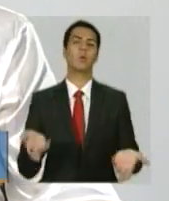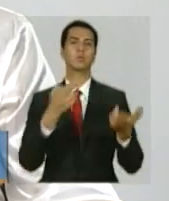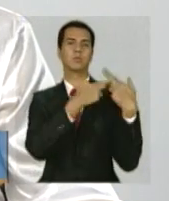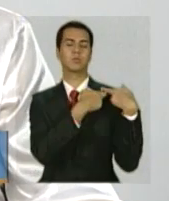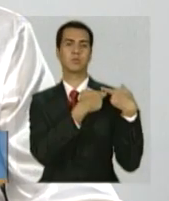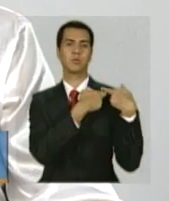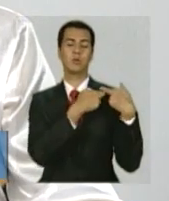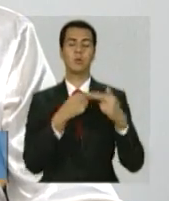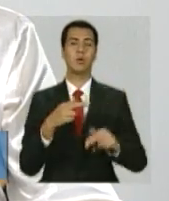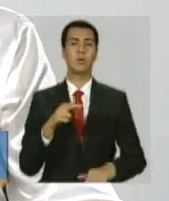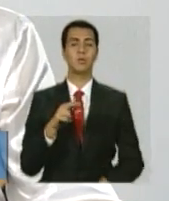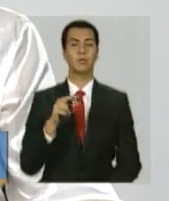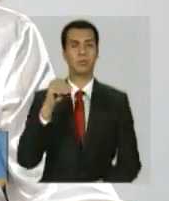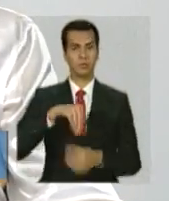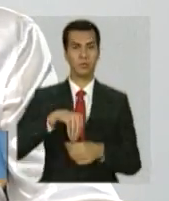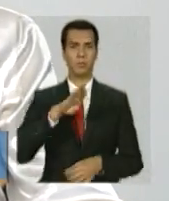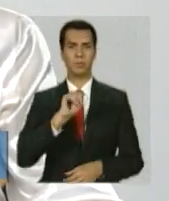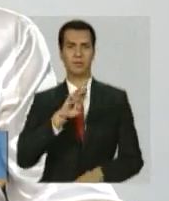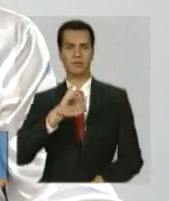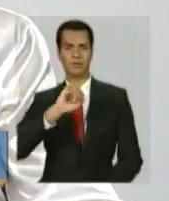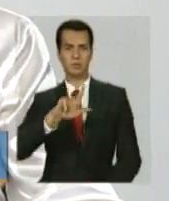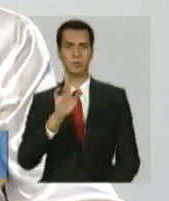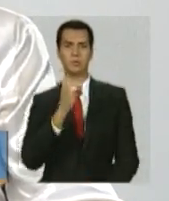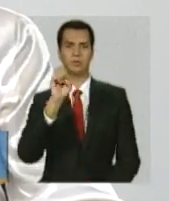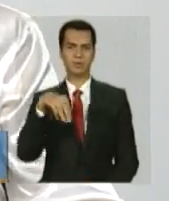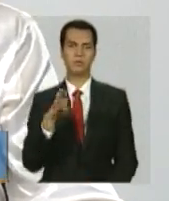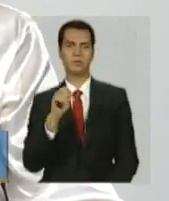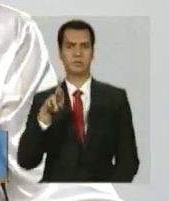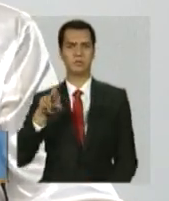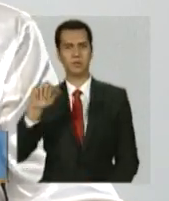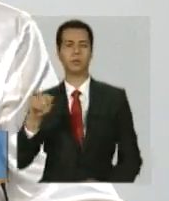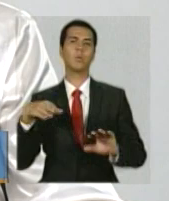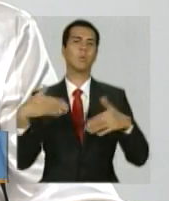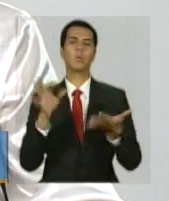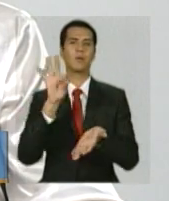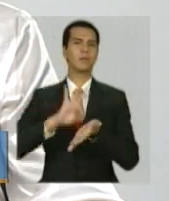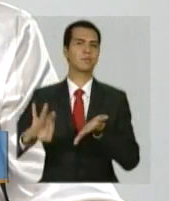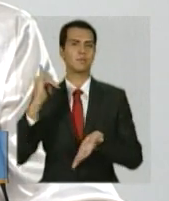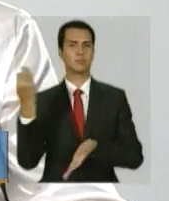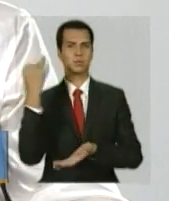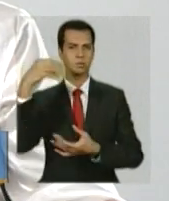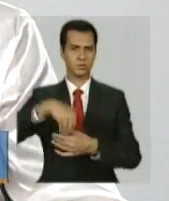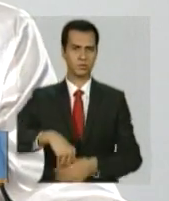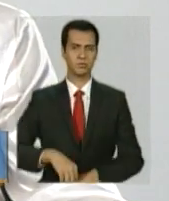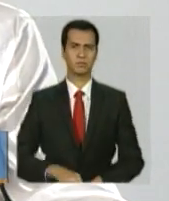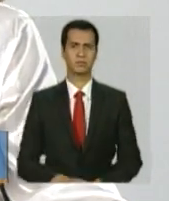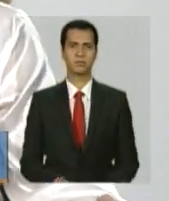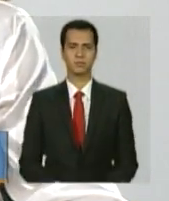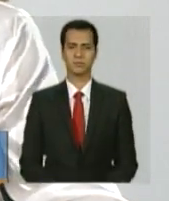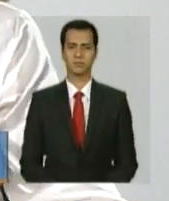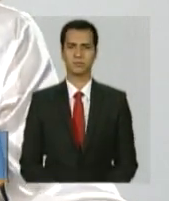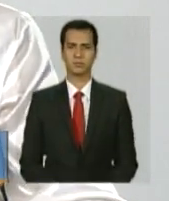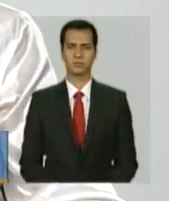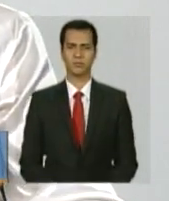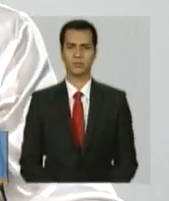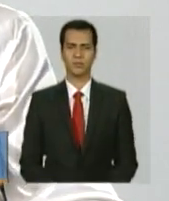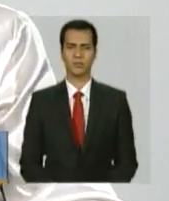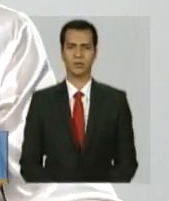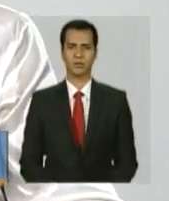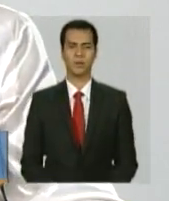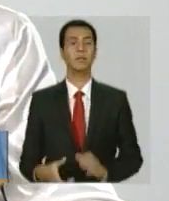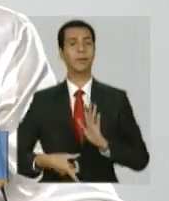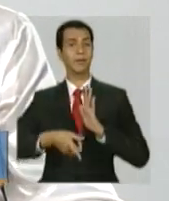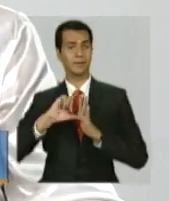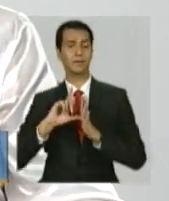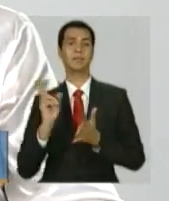Tiago e nossa diretora Letícia já enfatizaram bem que o cadastro é essa porta de entrada